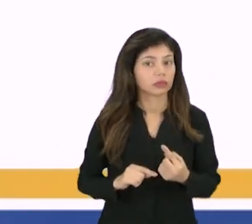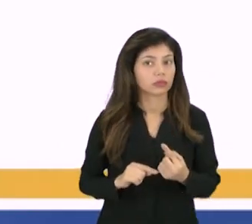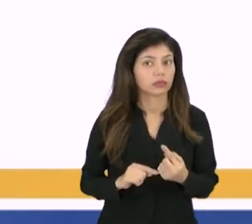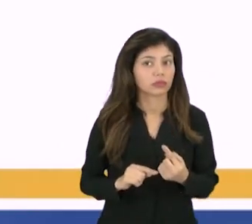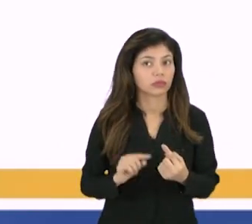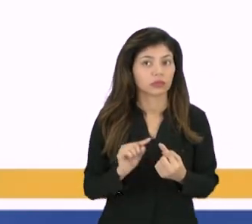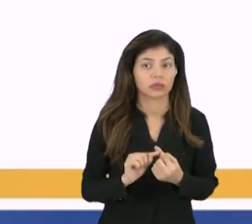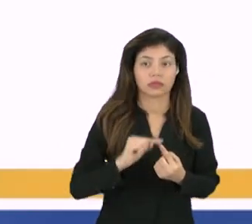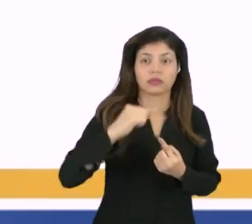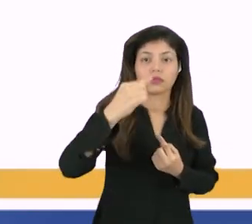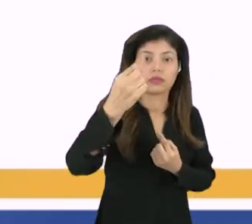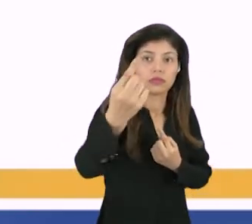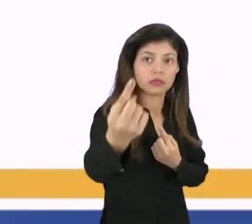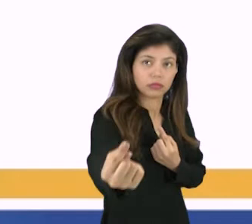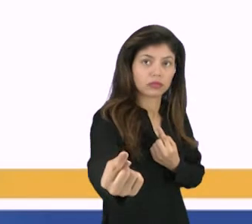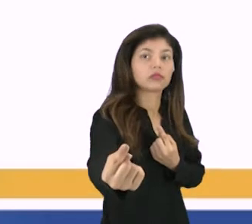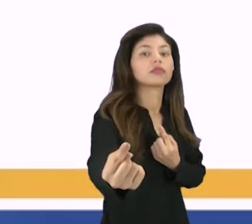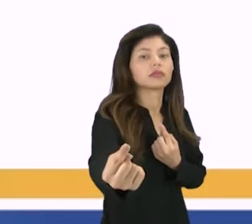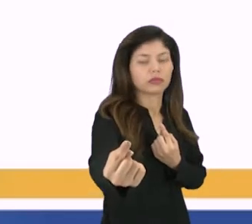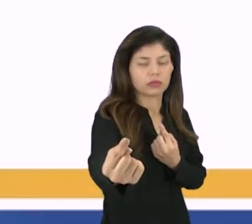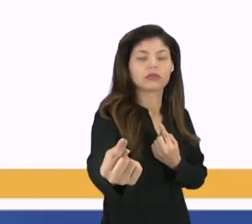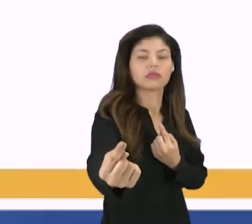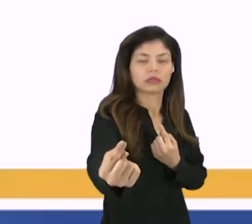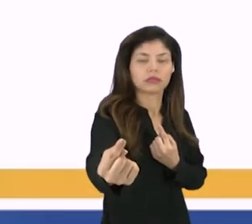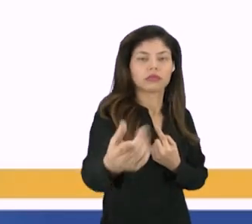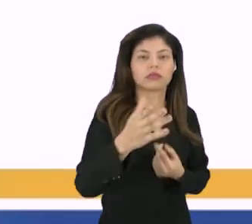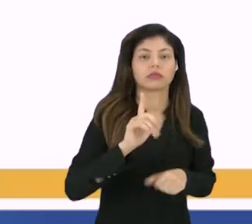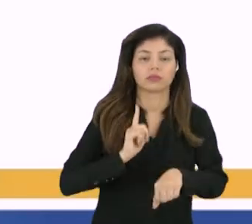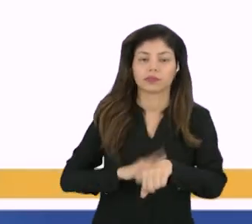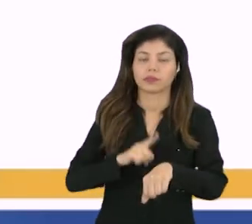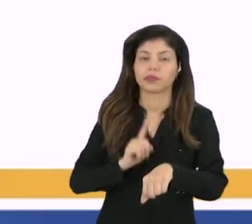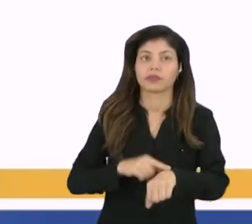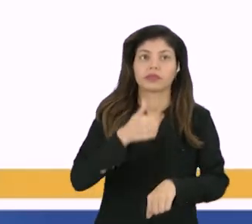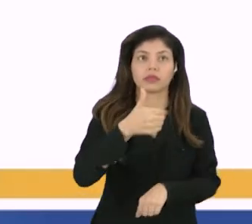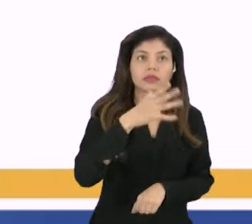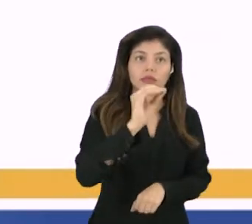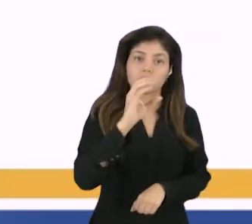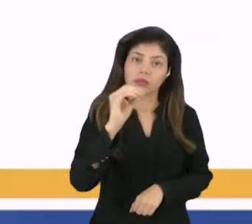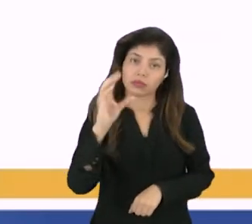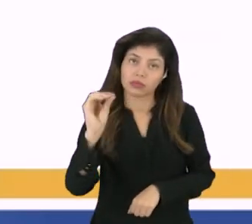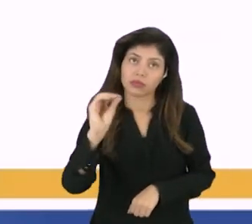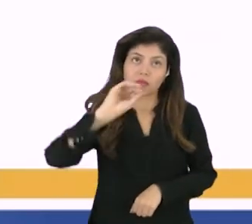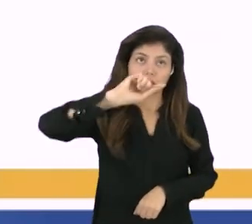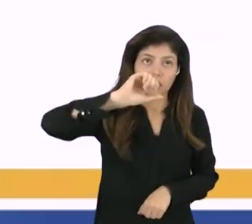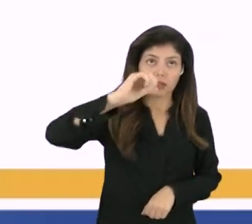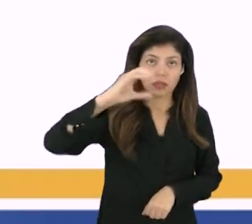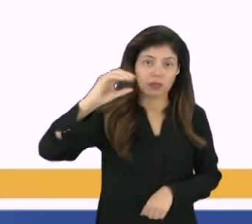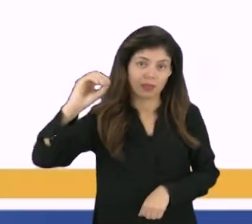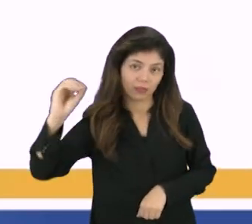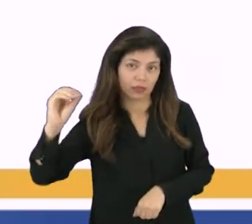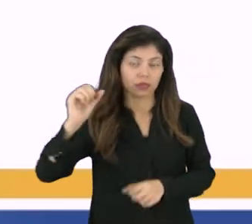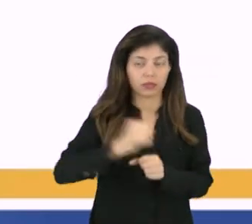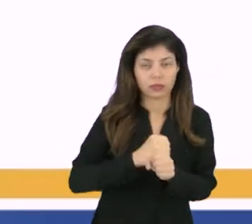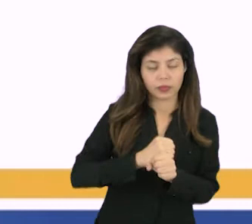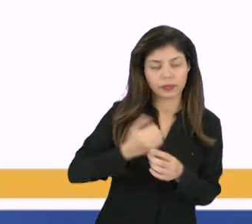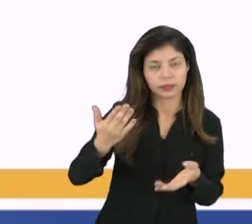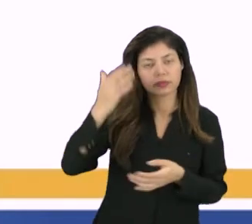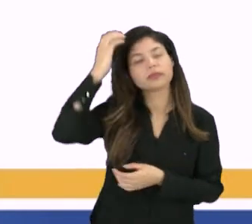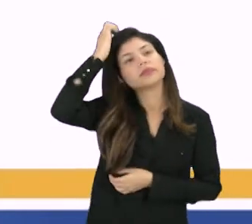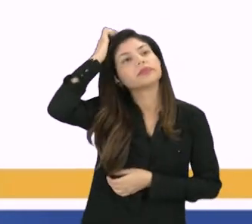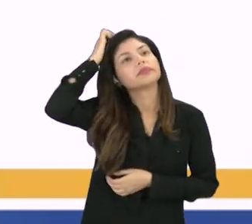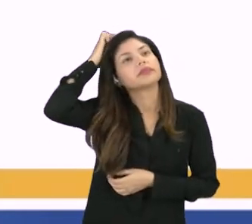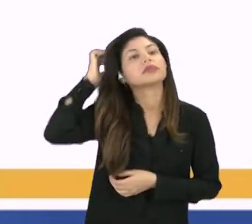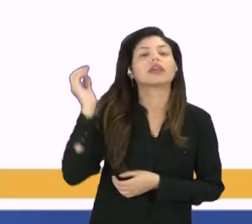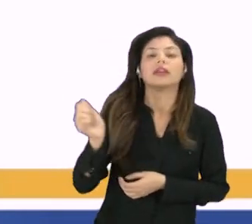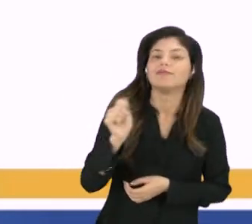chegaria no outro ponto, na outra extremidade, em um tempo de 100 mil anos. Então, pessoal, nós vemos aí que essa velocidade